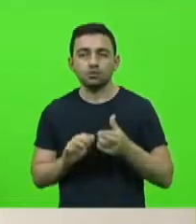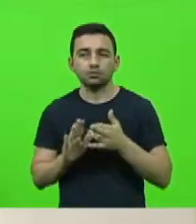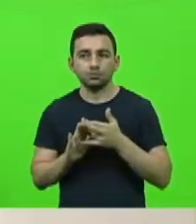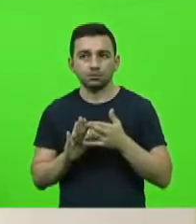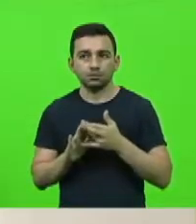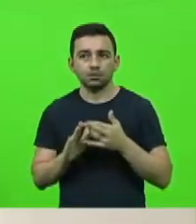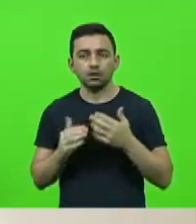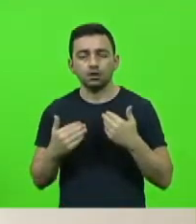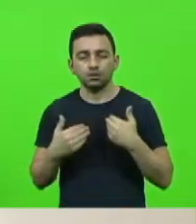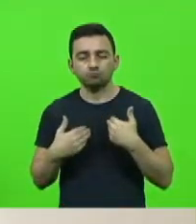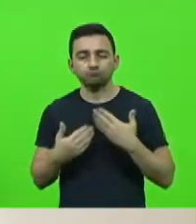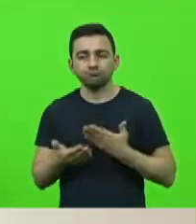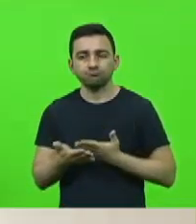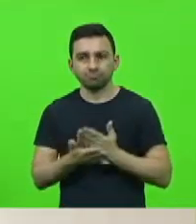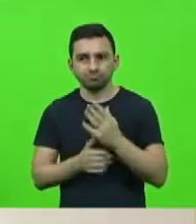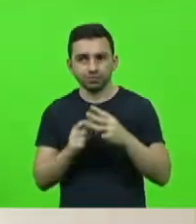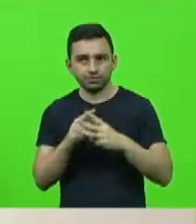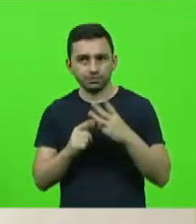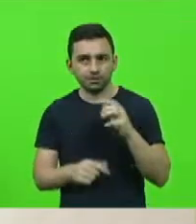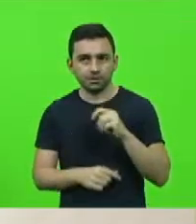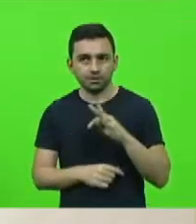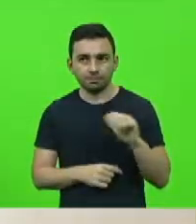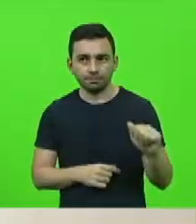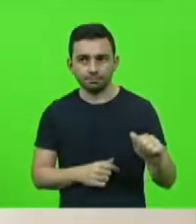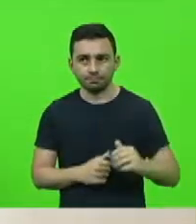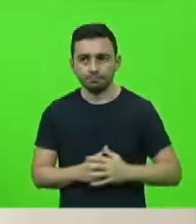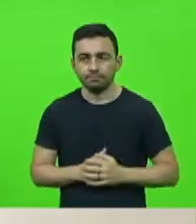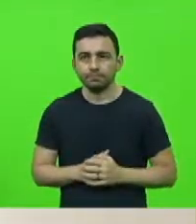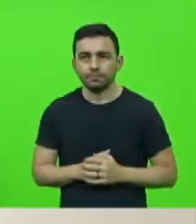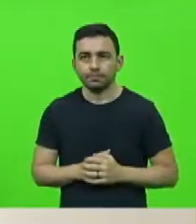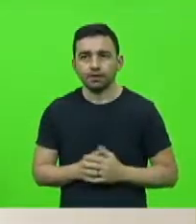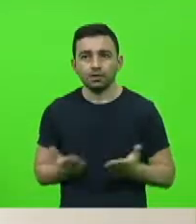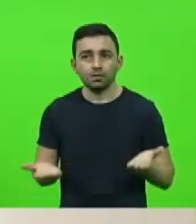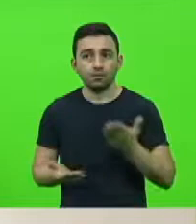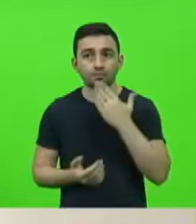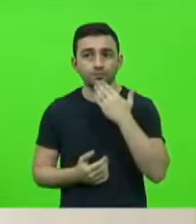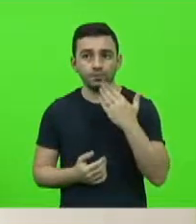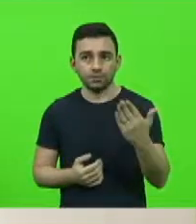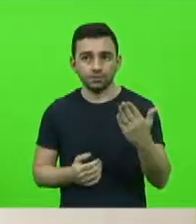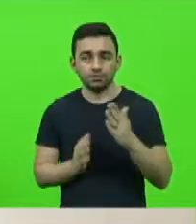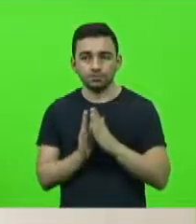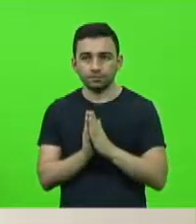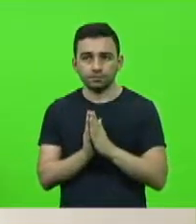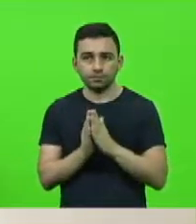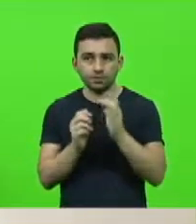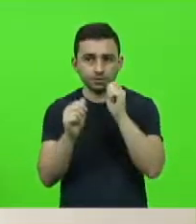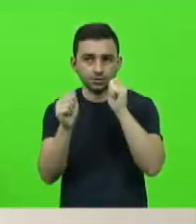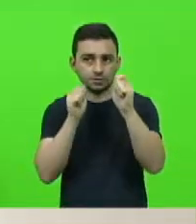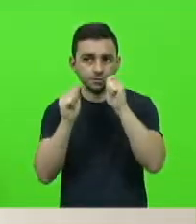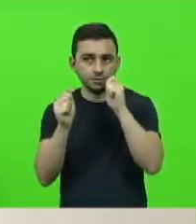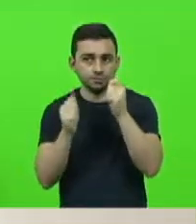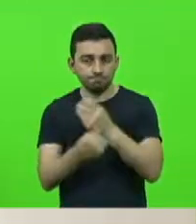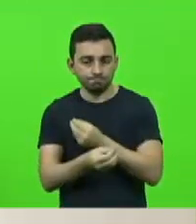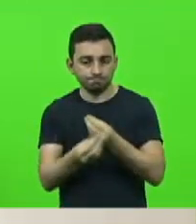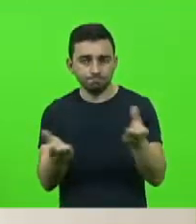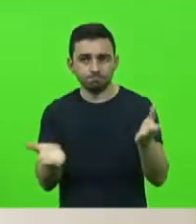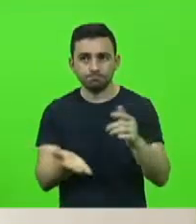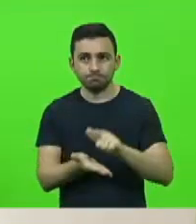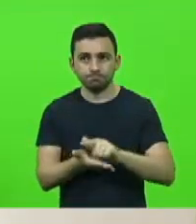dou as 3 atas por aprovadas. Eu solicito que a assessoria proceda à distribuição de